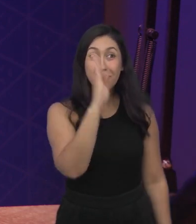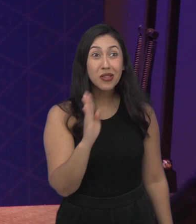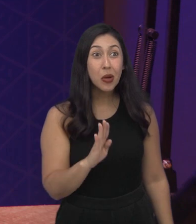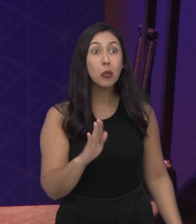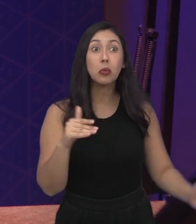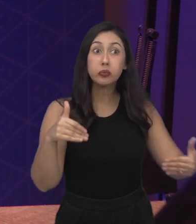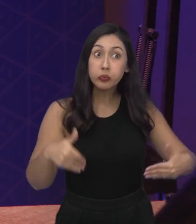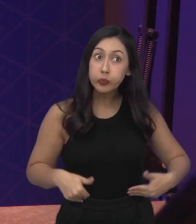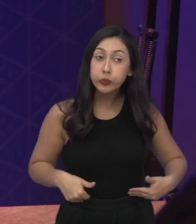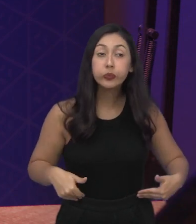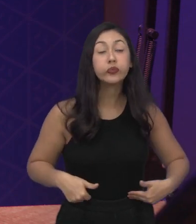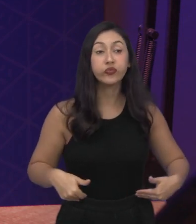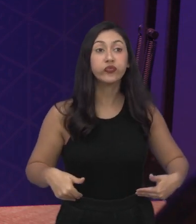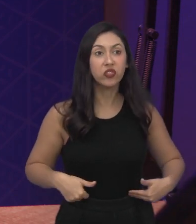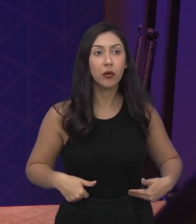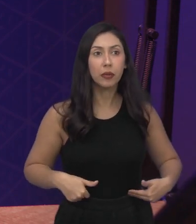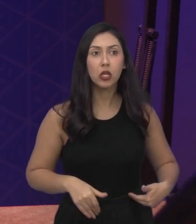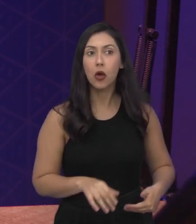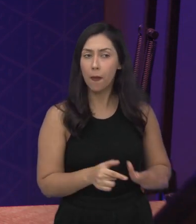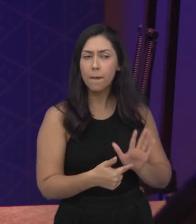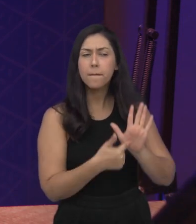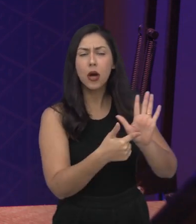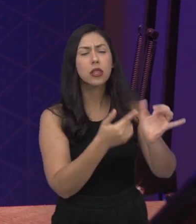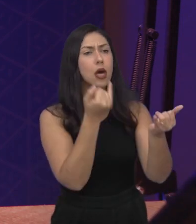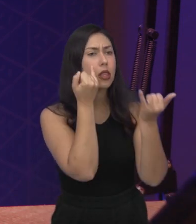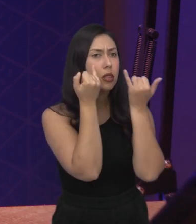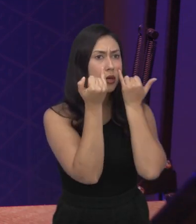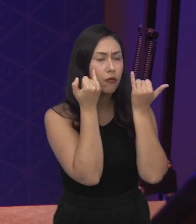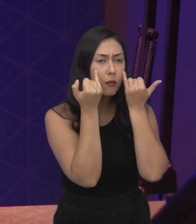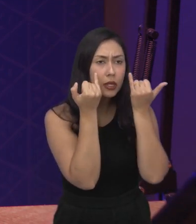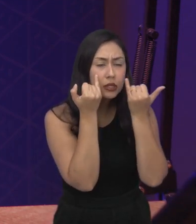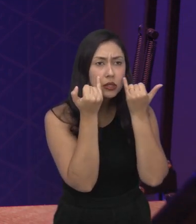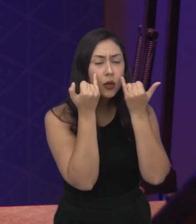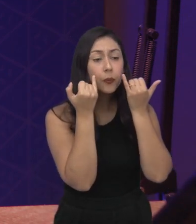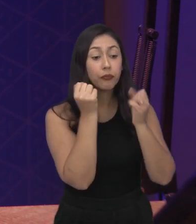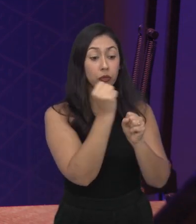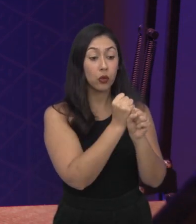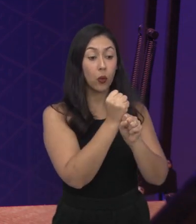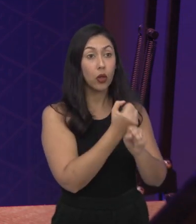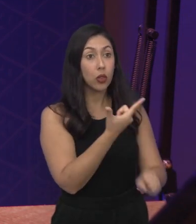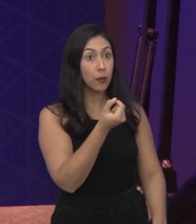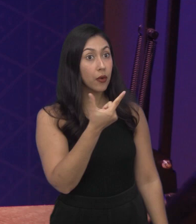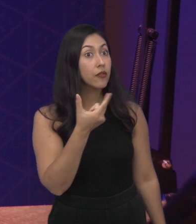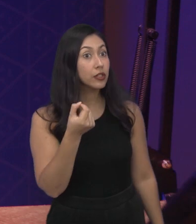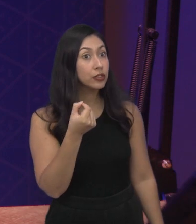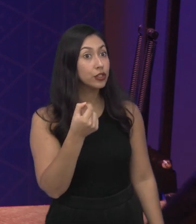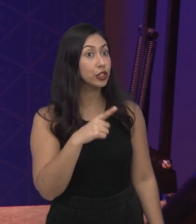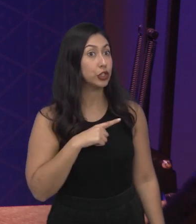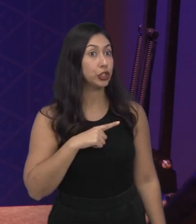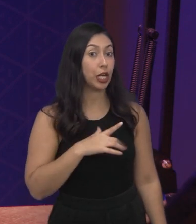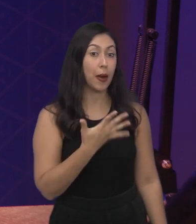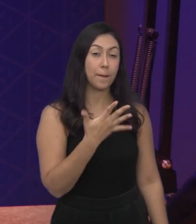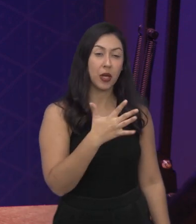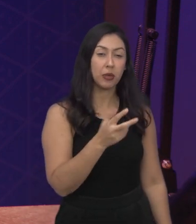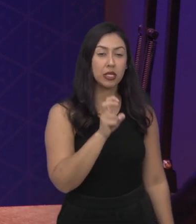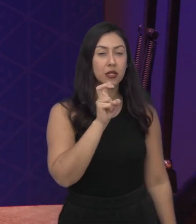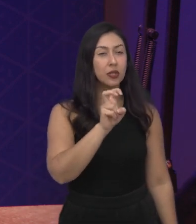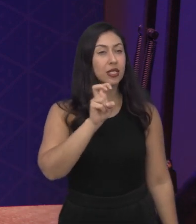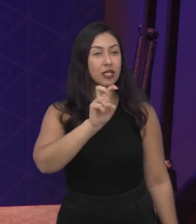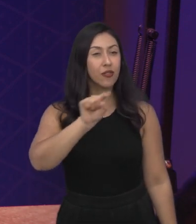realmente em situação de insegurança alimentar. Só para citar alguns dados aqui para vocês, no ano de 2020, a gente tinha